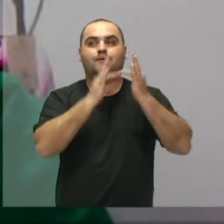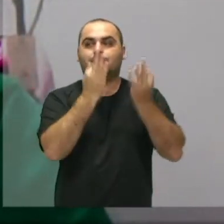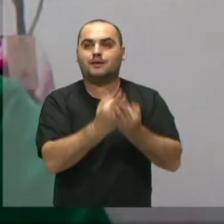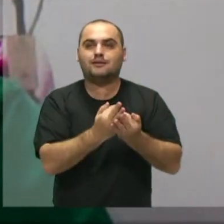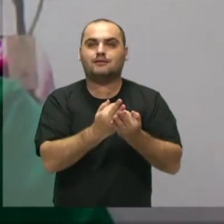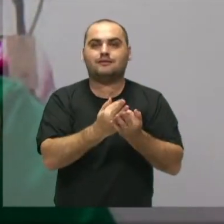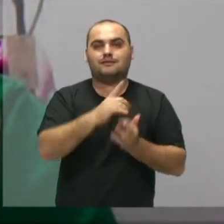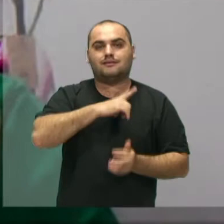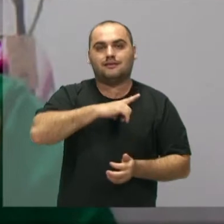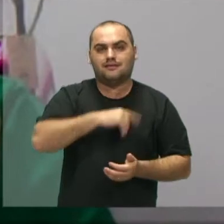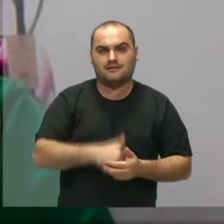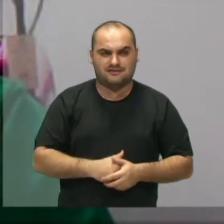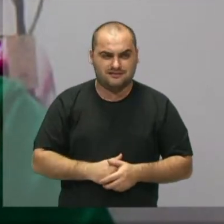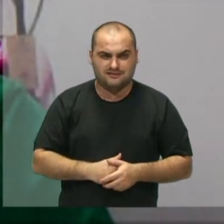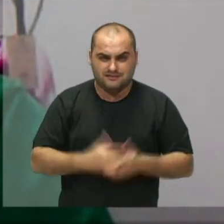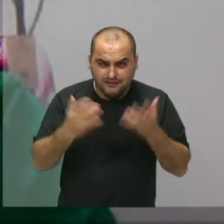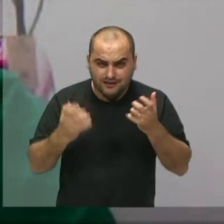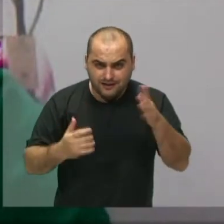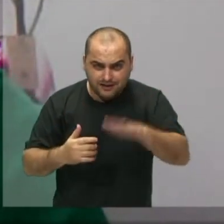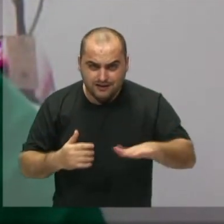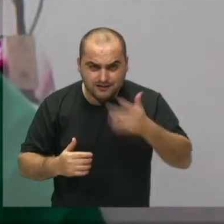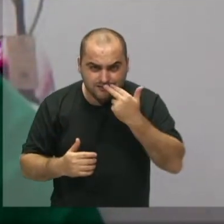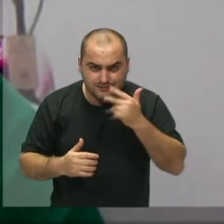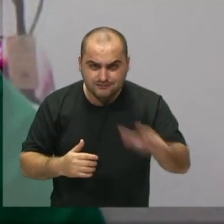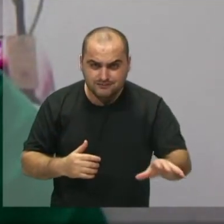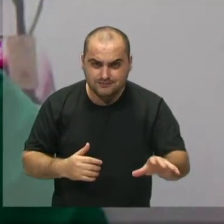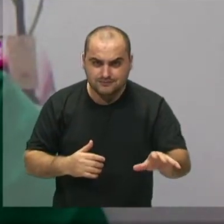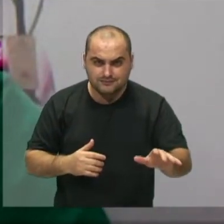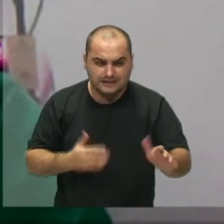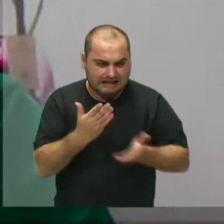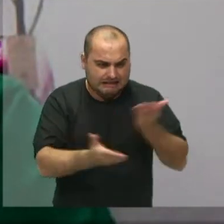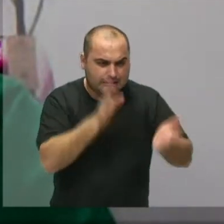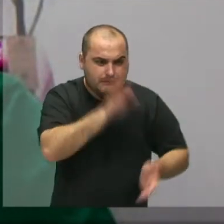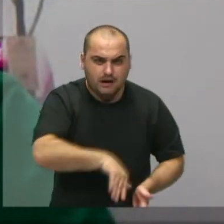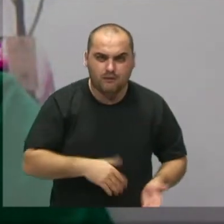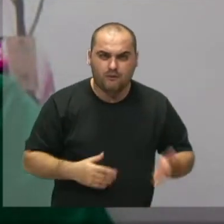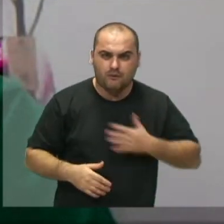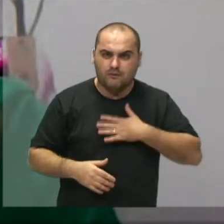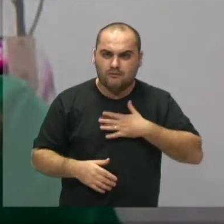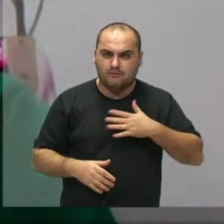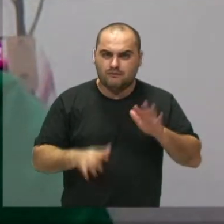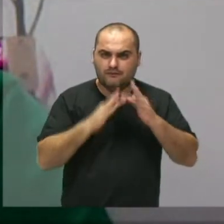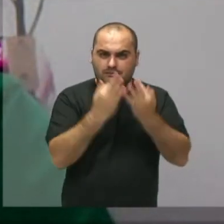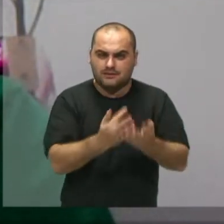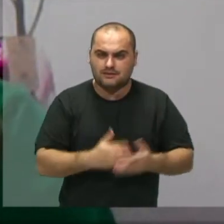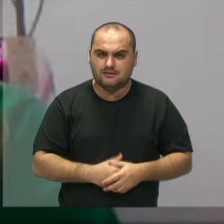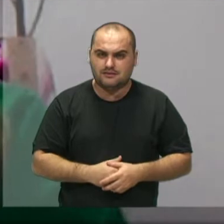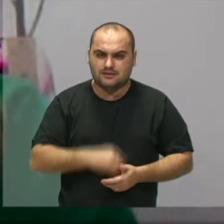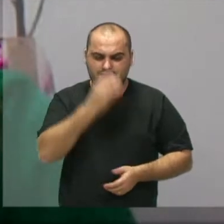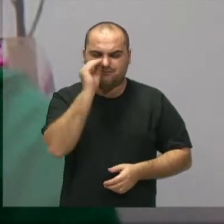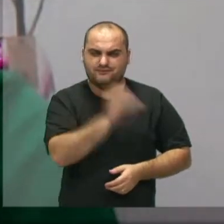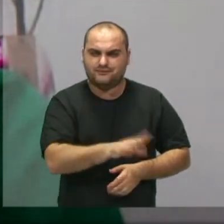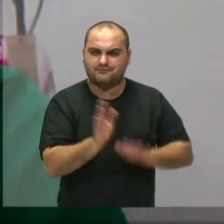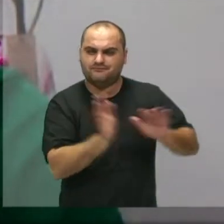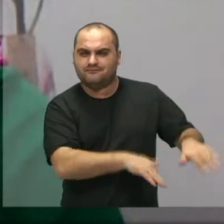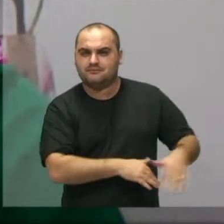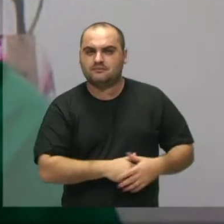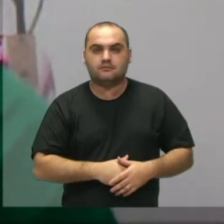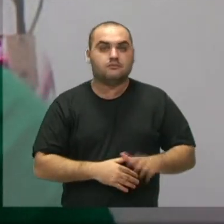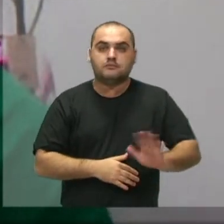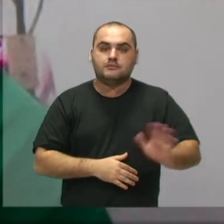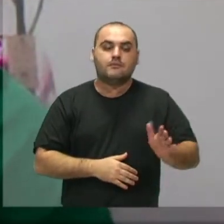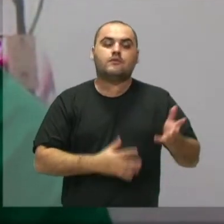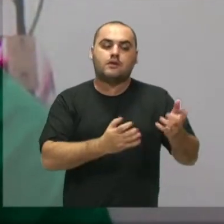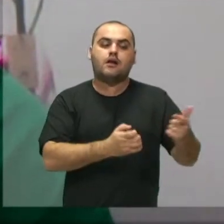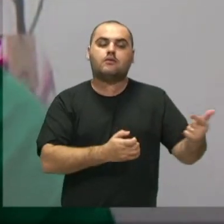eu vou querer que tratem mal? Eu vou querer que discriminem ou que deixem jogado de lado? Eu vou querer que ele seja